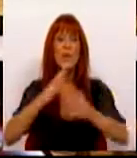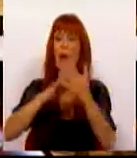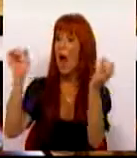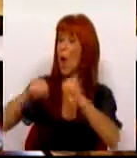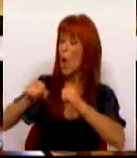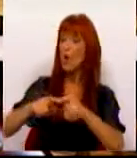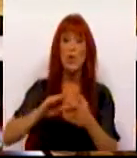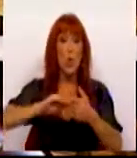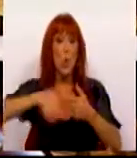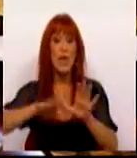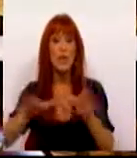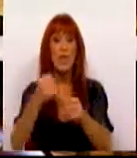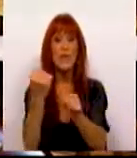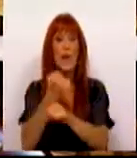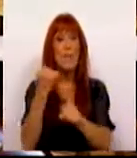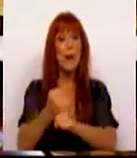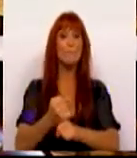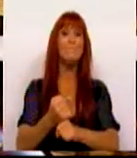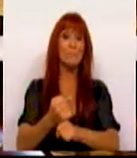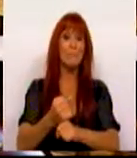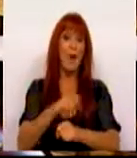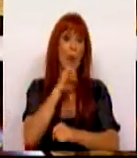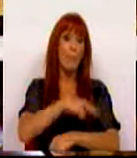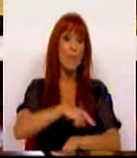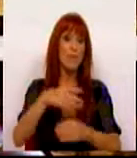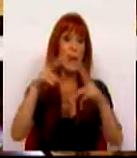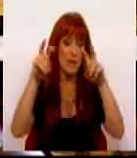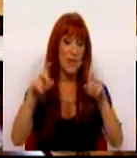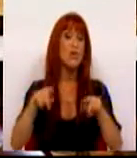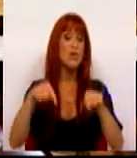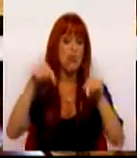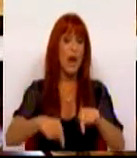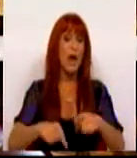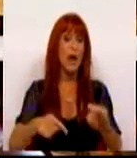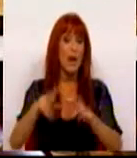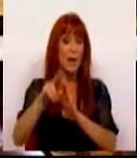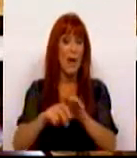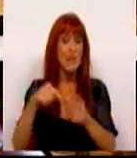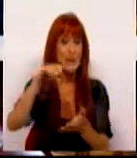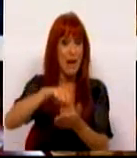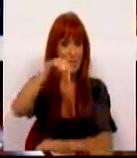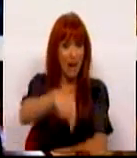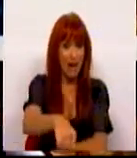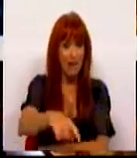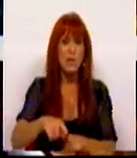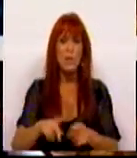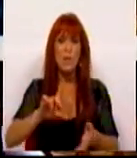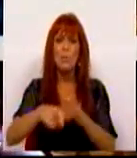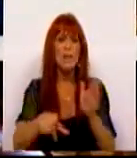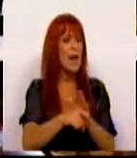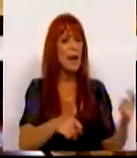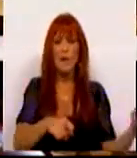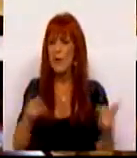acordos, contratos coletivos de trabalho. Aliás, é bem provável que esta matéria esteja já regulada nessa sede. Estes projetos de